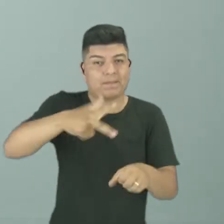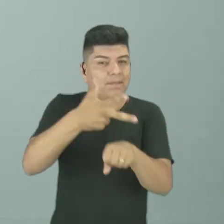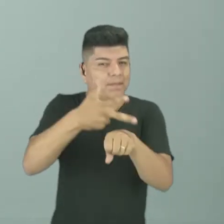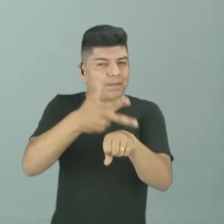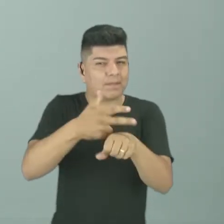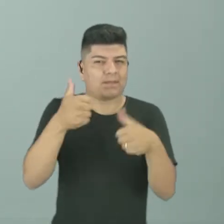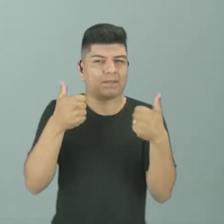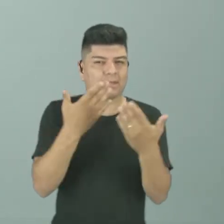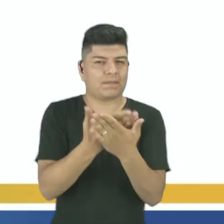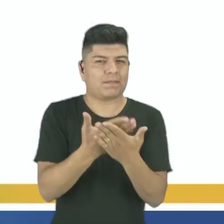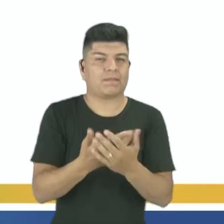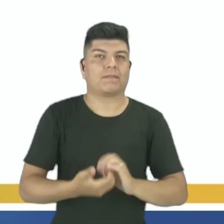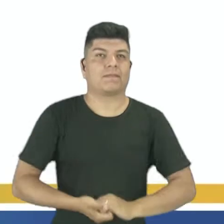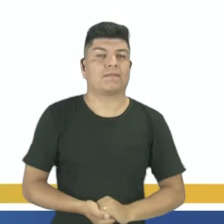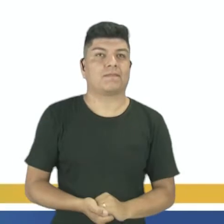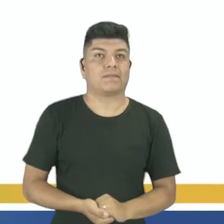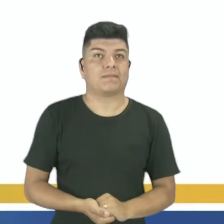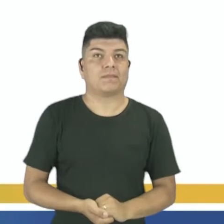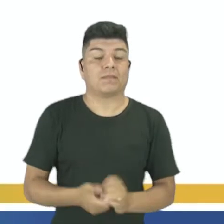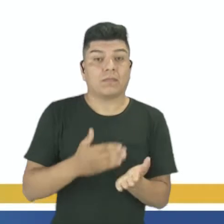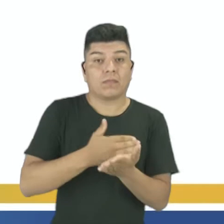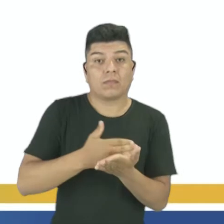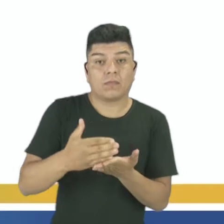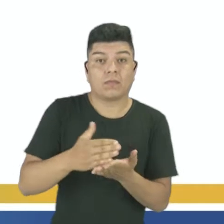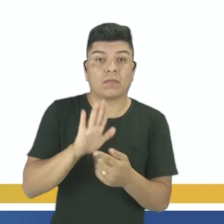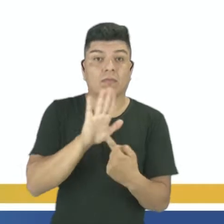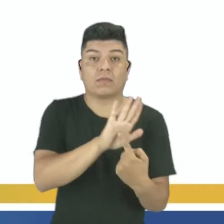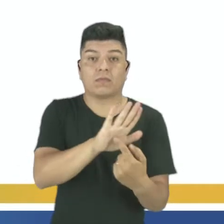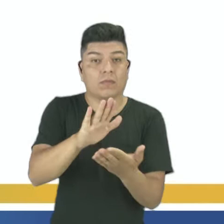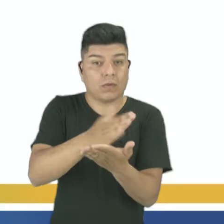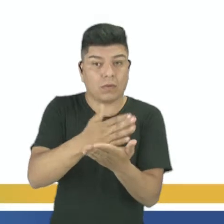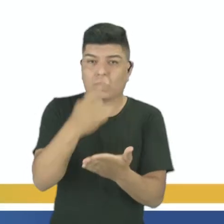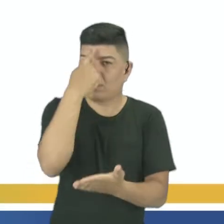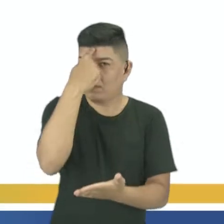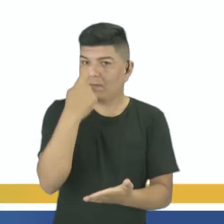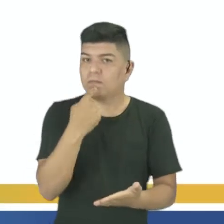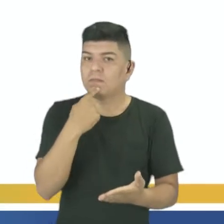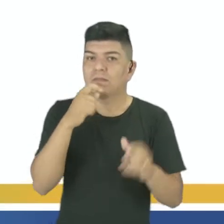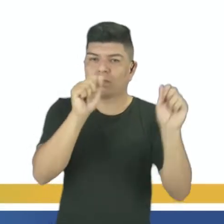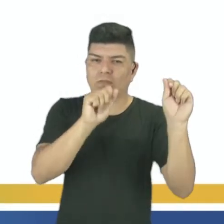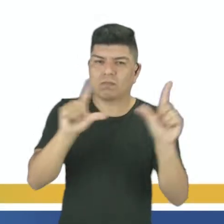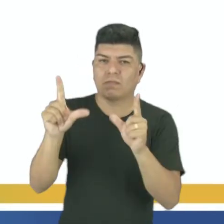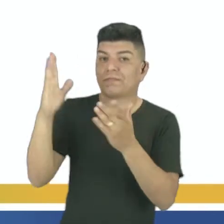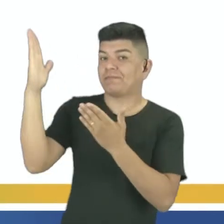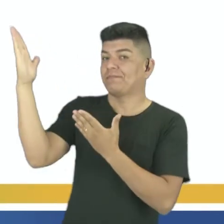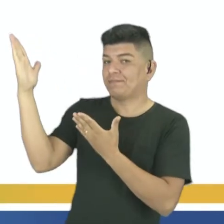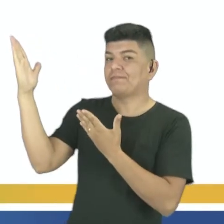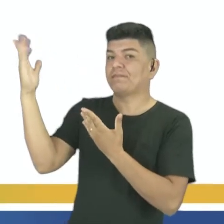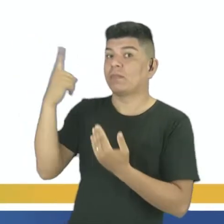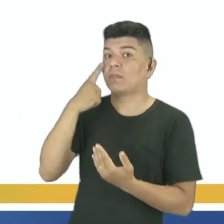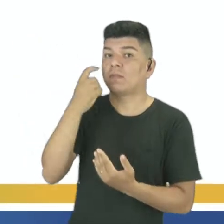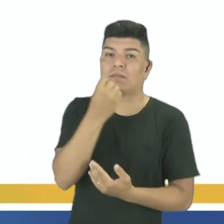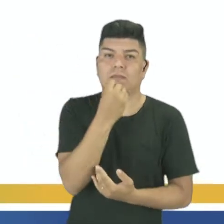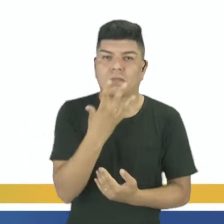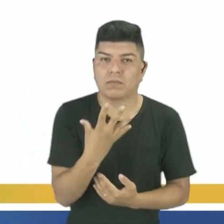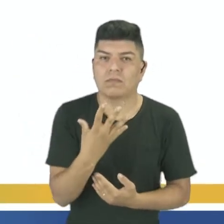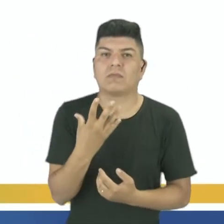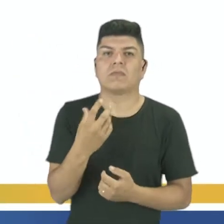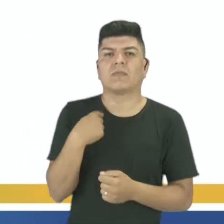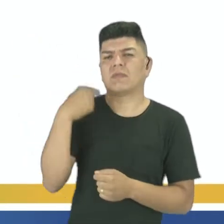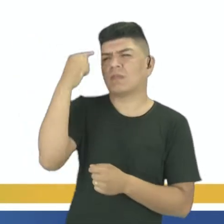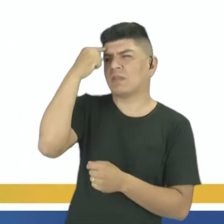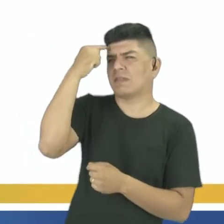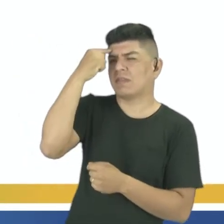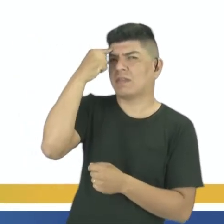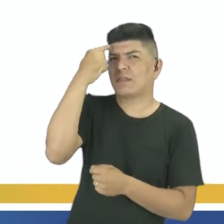videoaula. A gente vai começar mostrando algumas imagens aí para você. Eu quero que você olhe bem, tá? E o que você